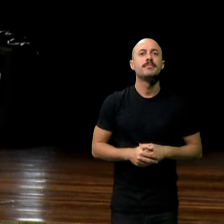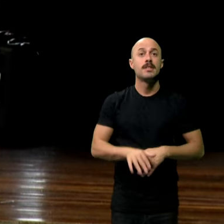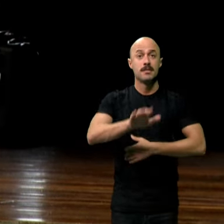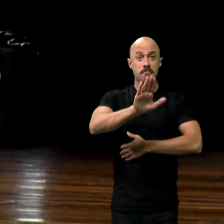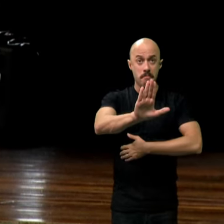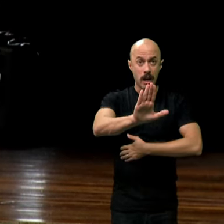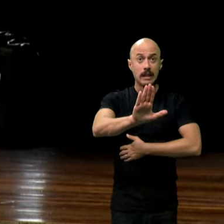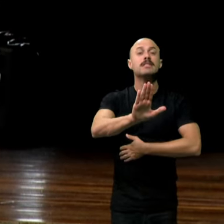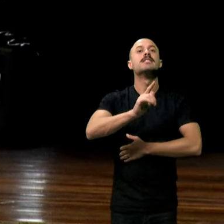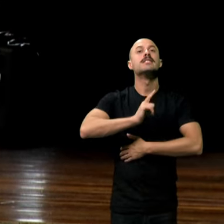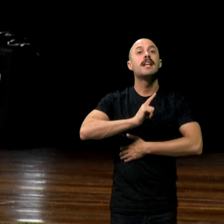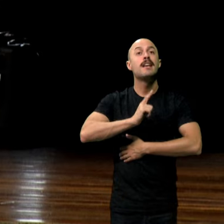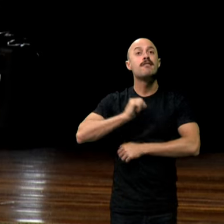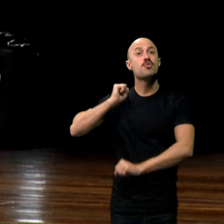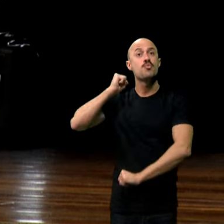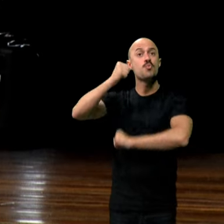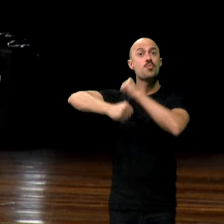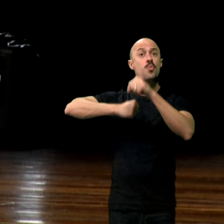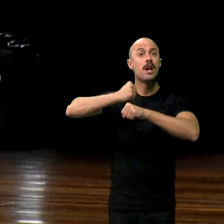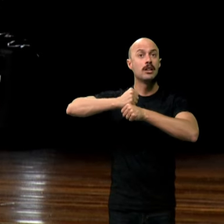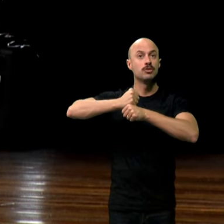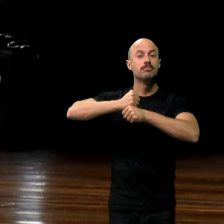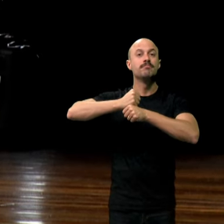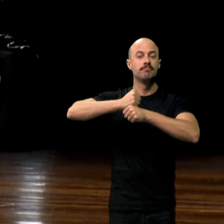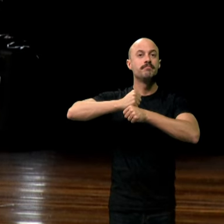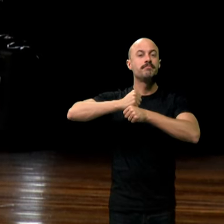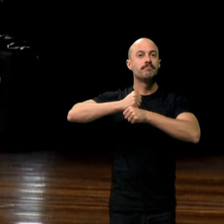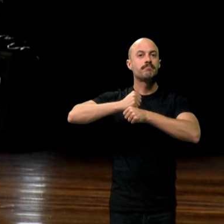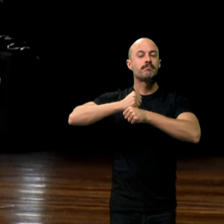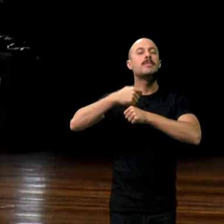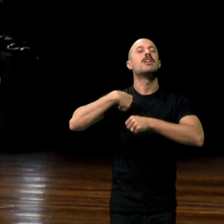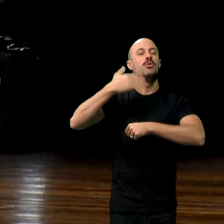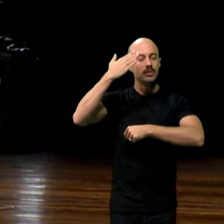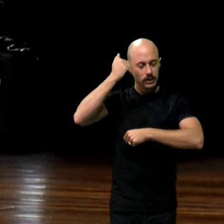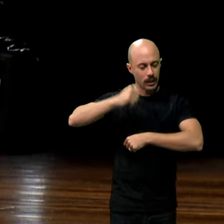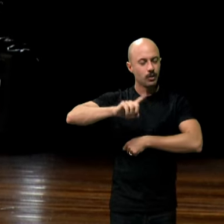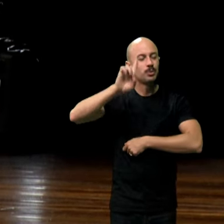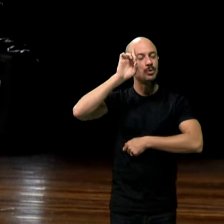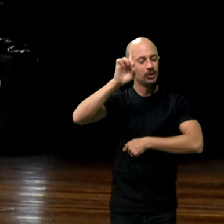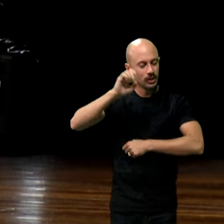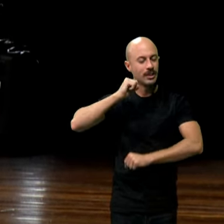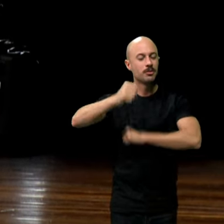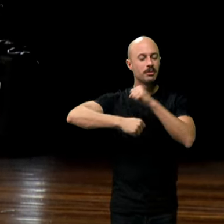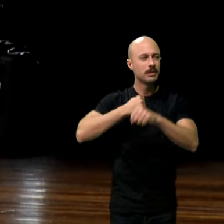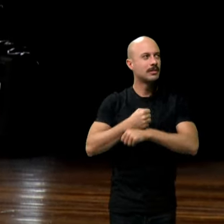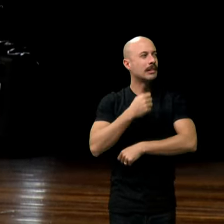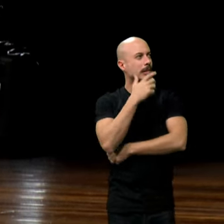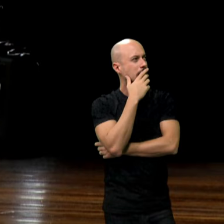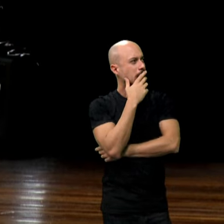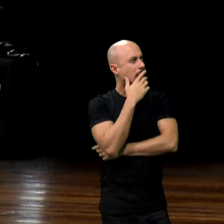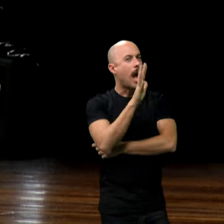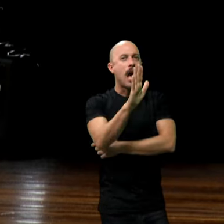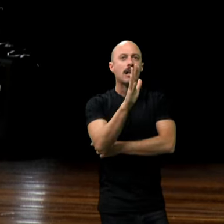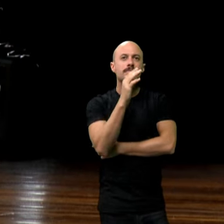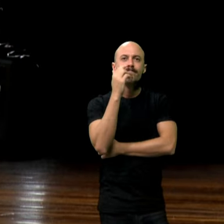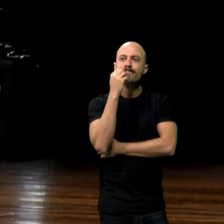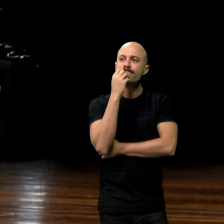Mas houve um ano, e eu sei o dia e o ano. Só vou dizer que era no